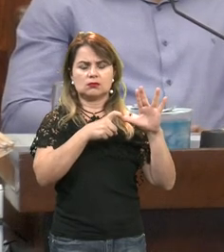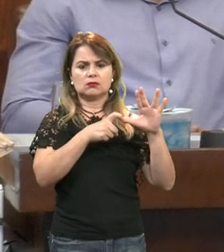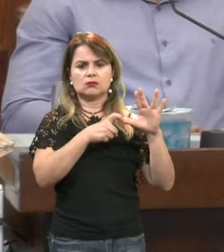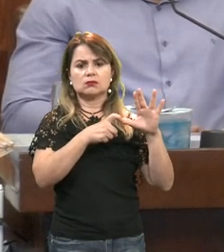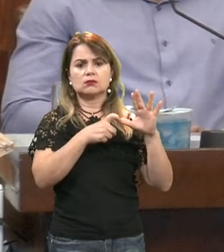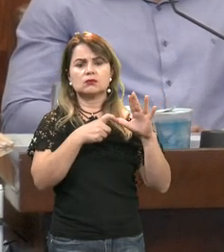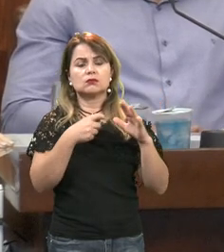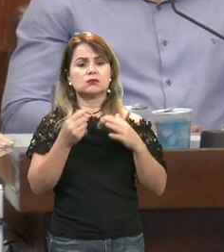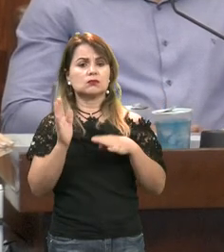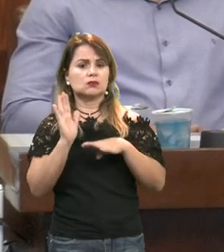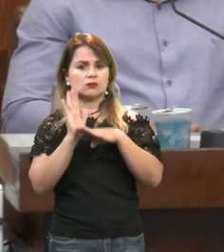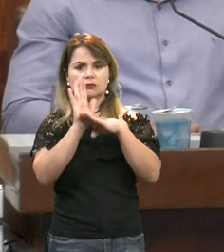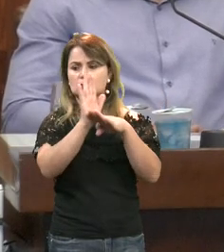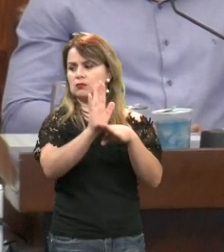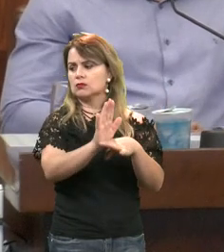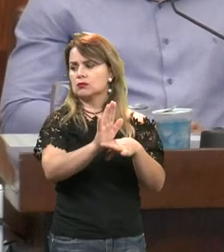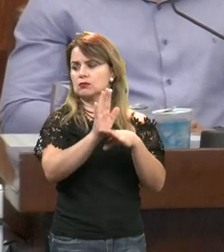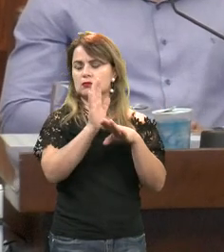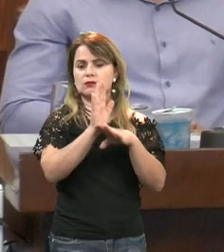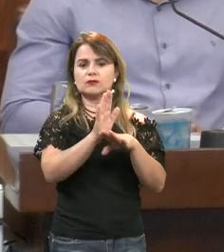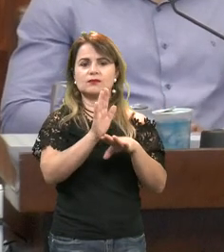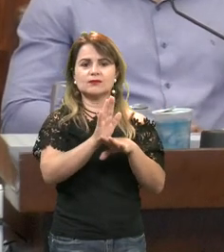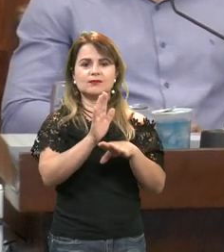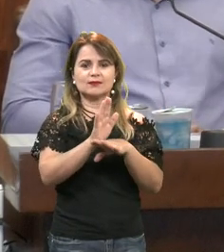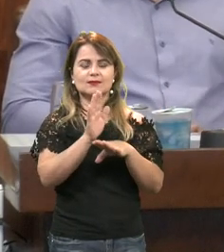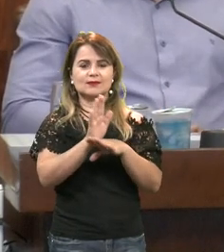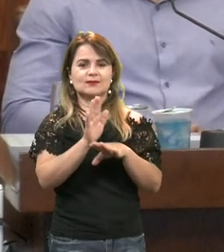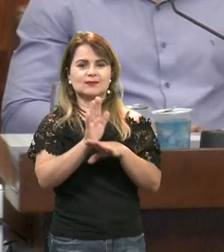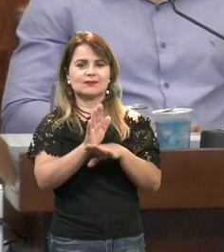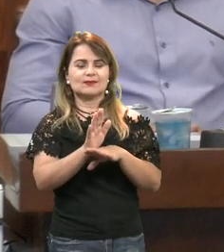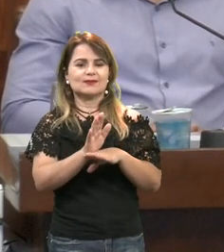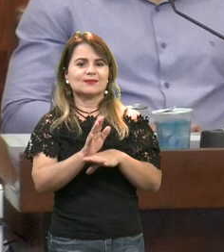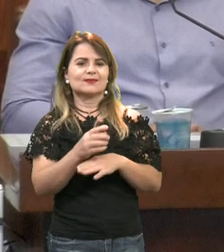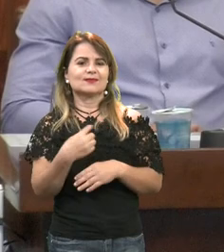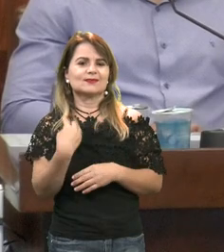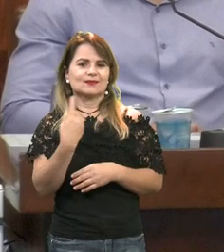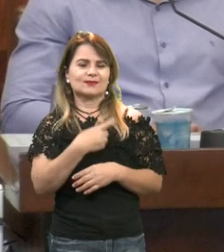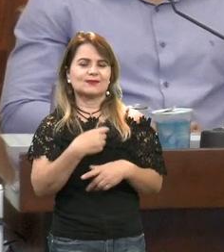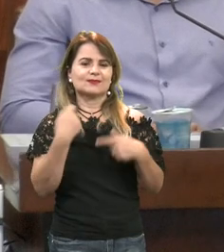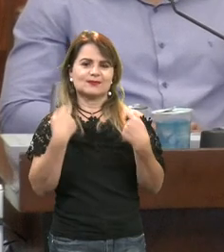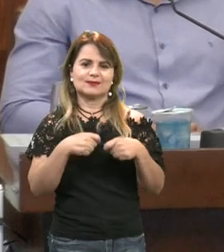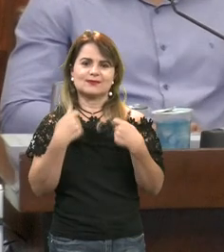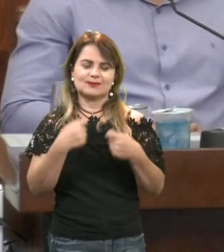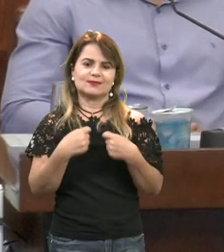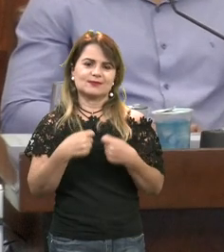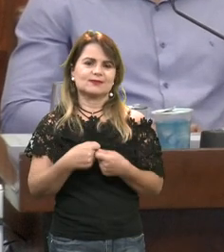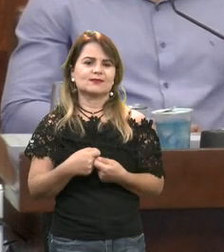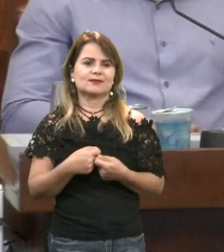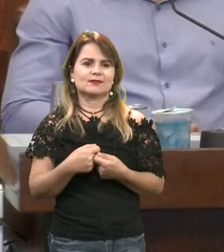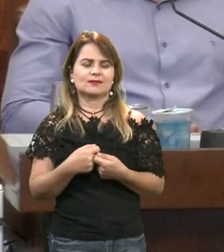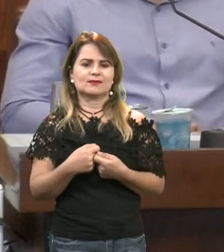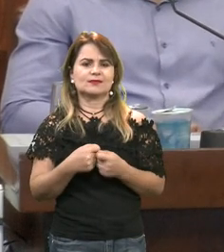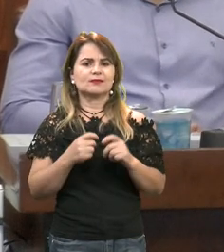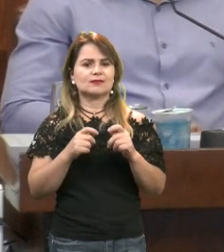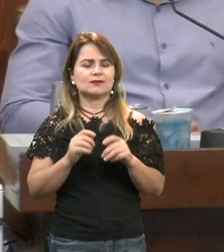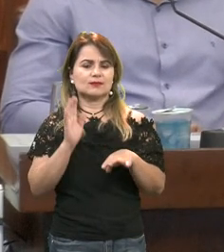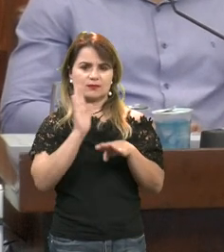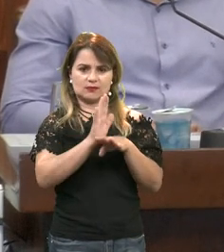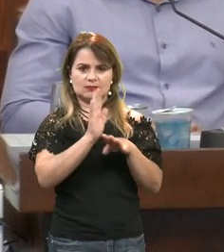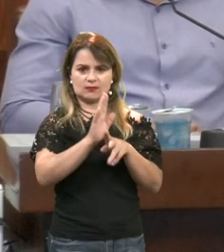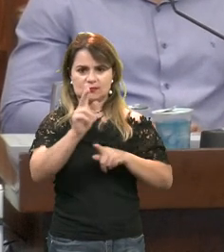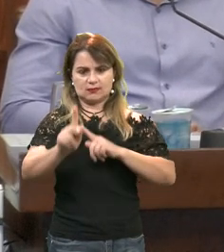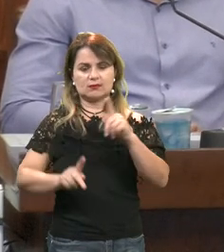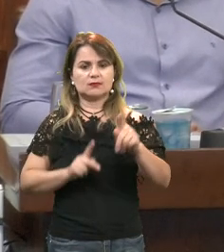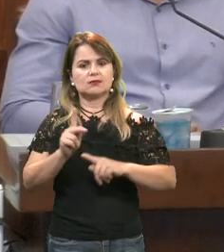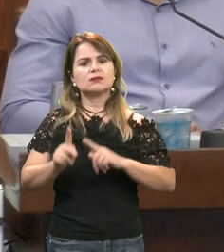condições que nós temos a necessidade de oferecer ao nosso povo e à